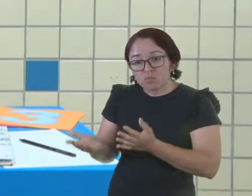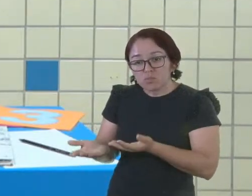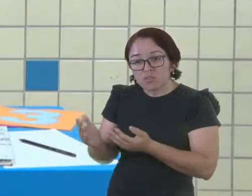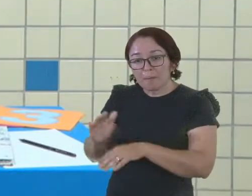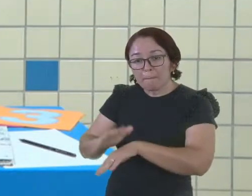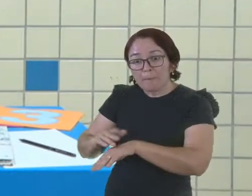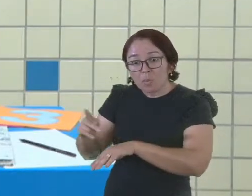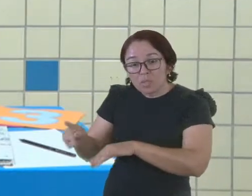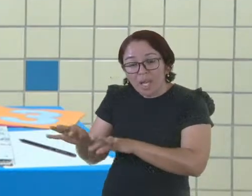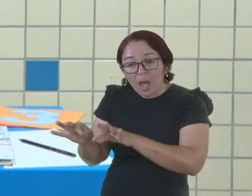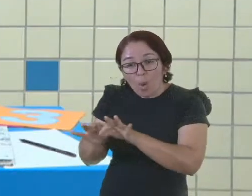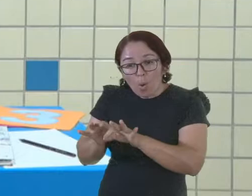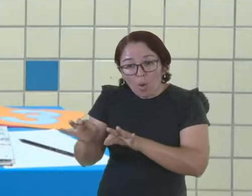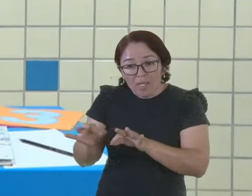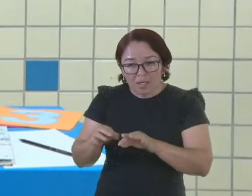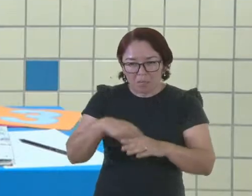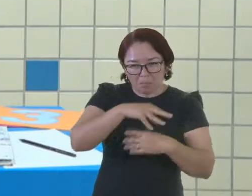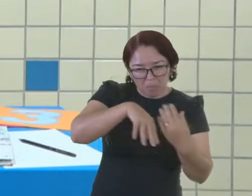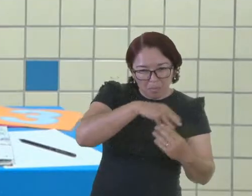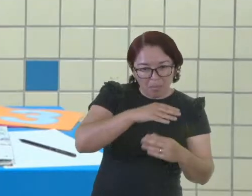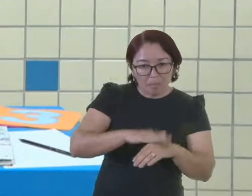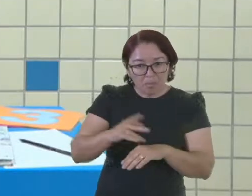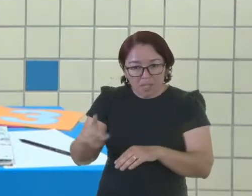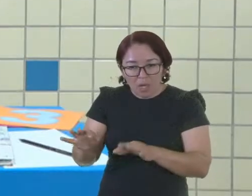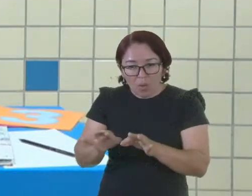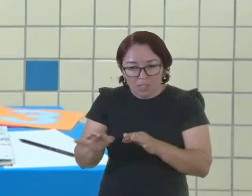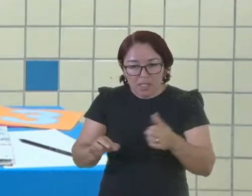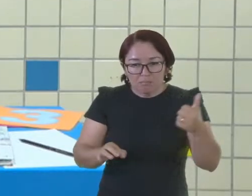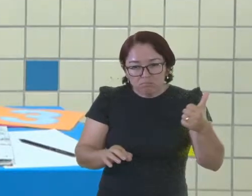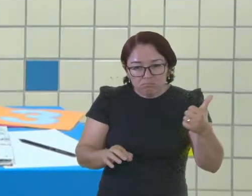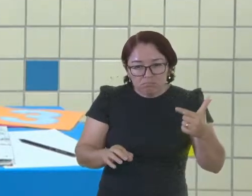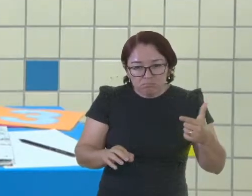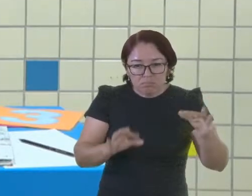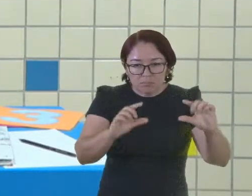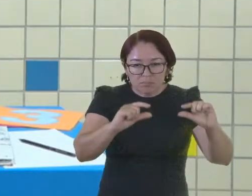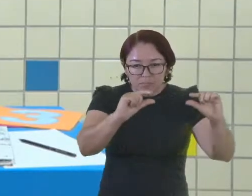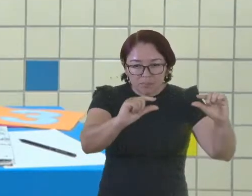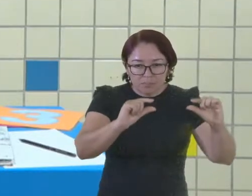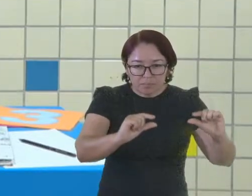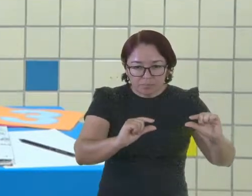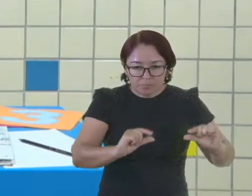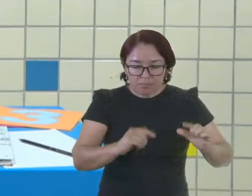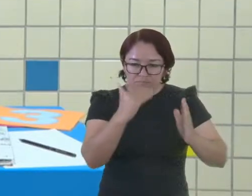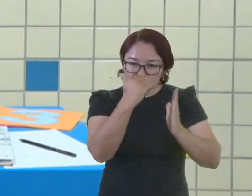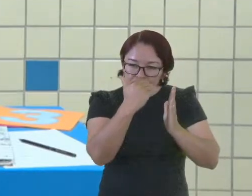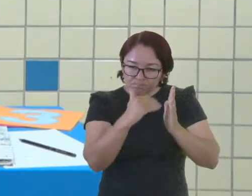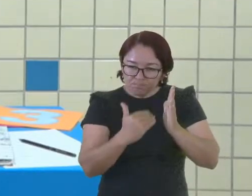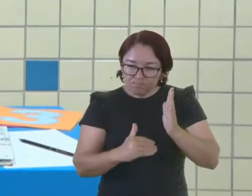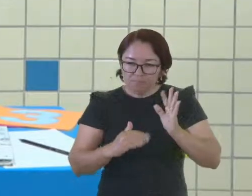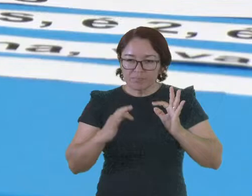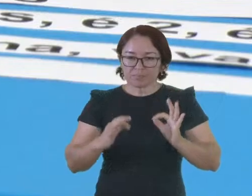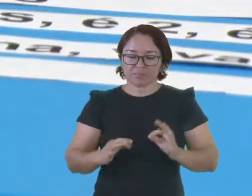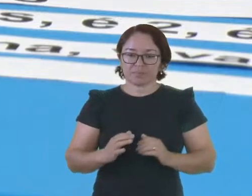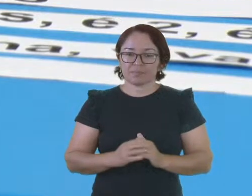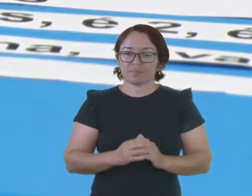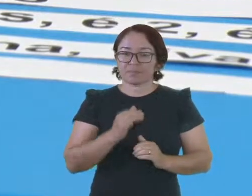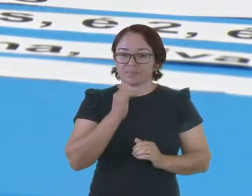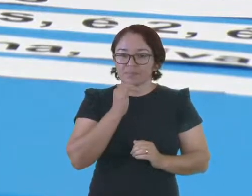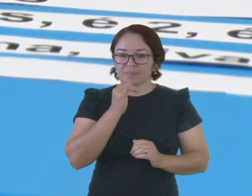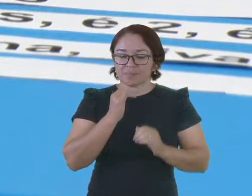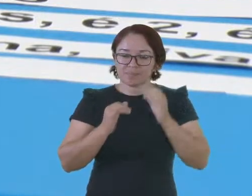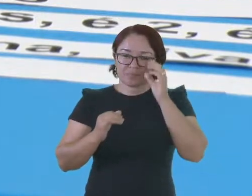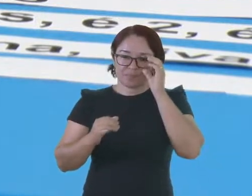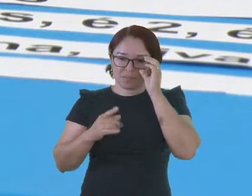exemplo, o texto vai estar embaralhado, aí você vai falar música Mariana e vai estimular a